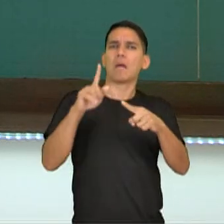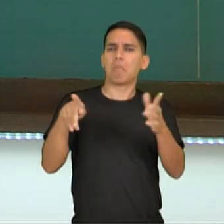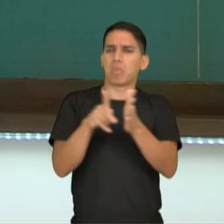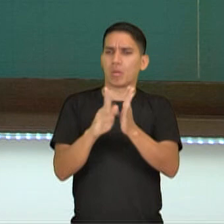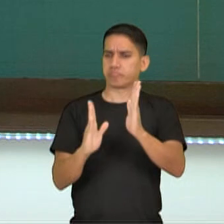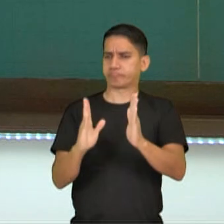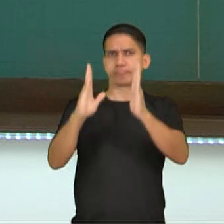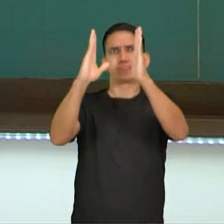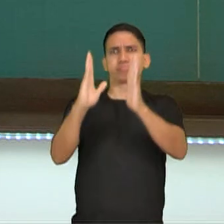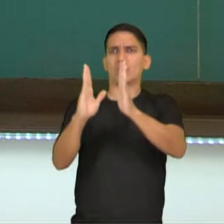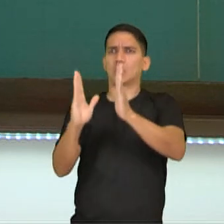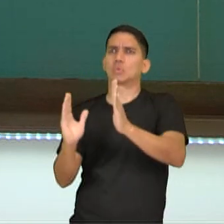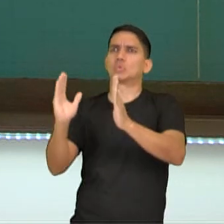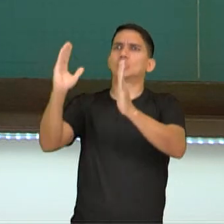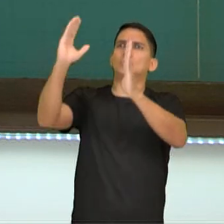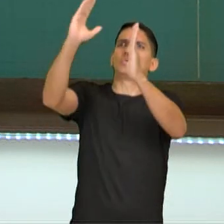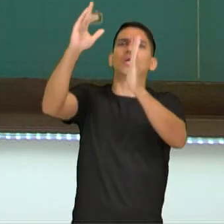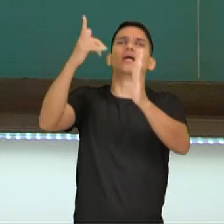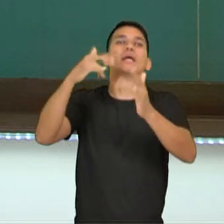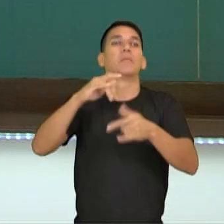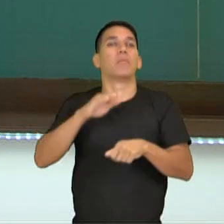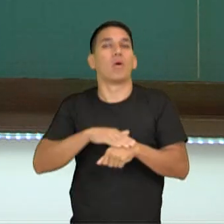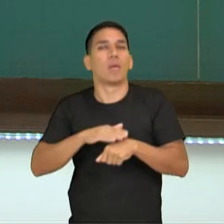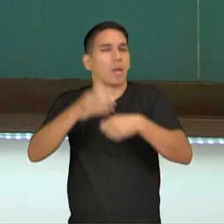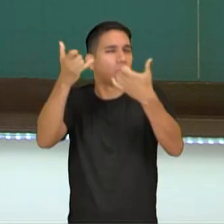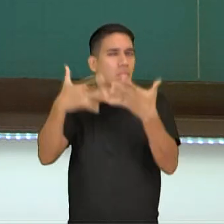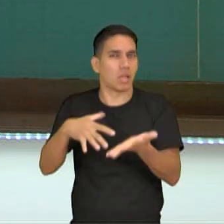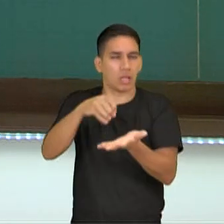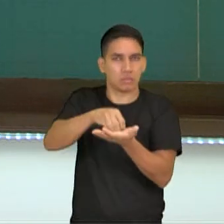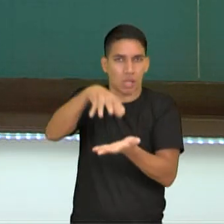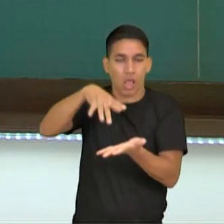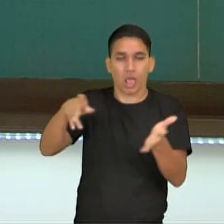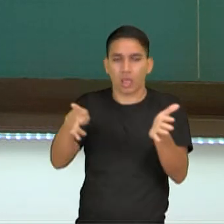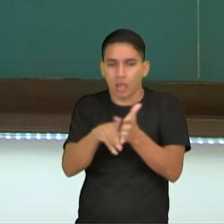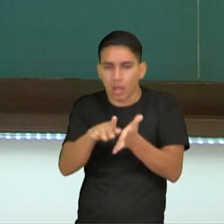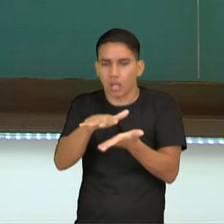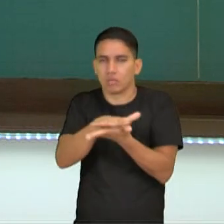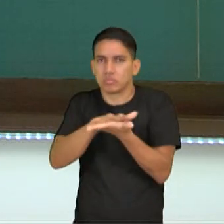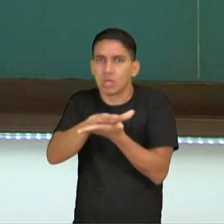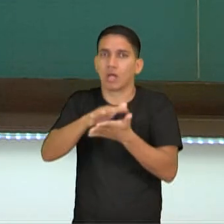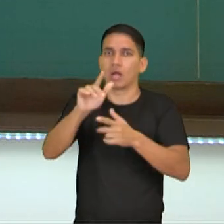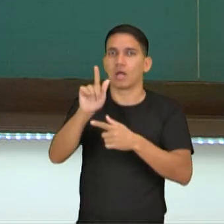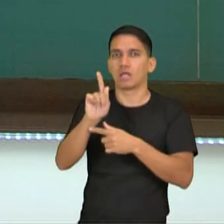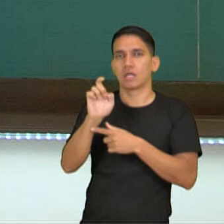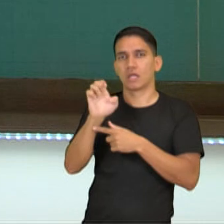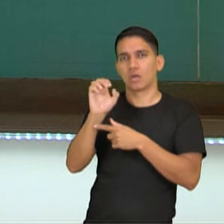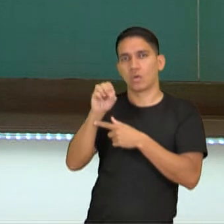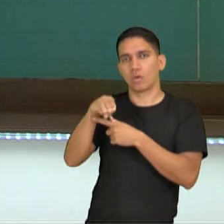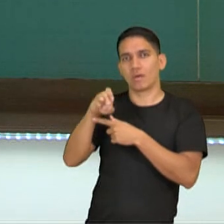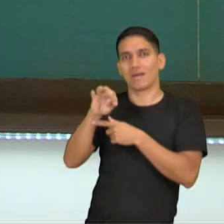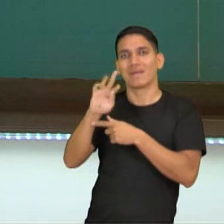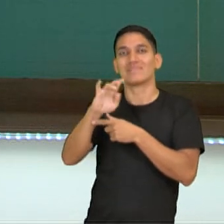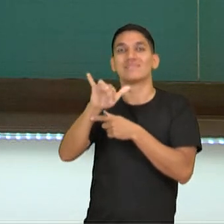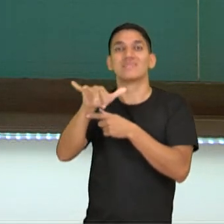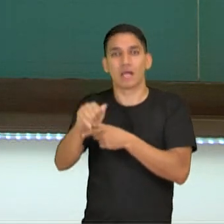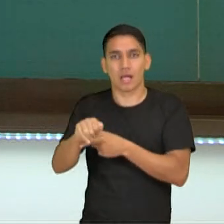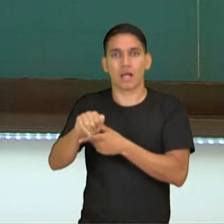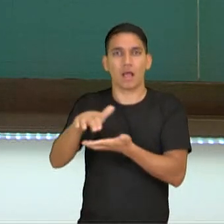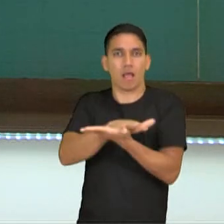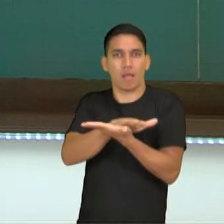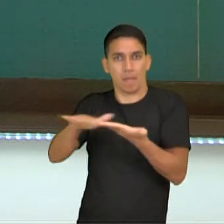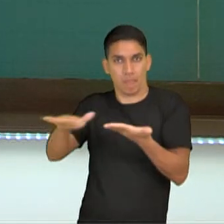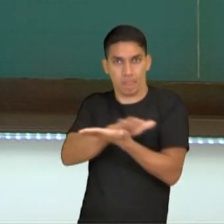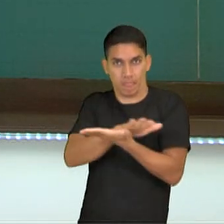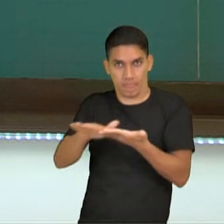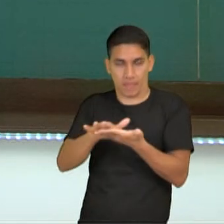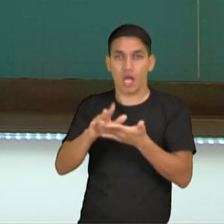paralelas. Quando estamos falando de geometria plana, geometria euclidiana, na geometria plana, duas